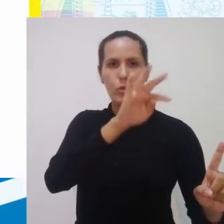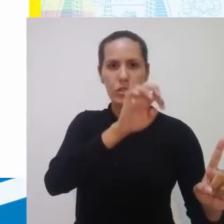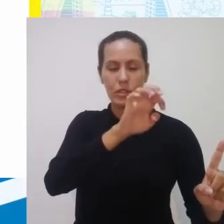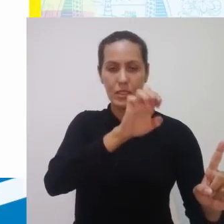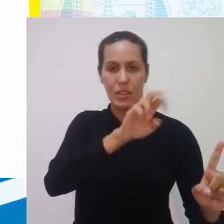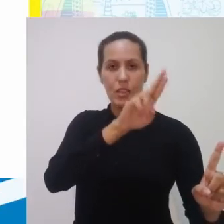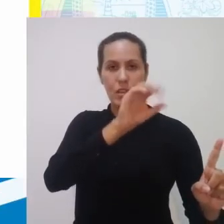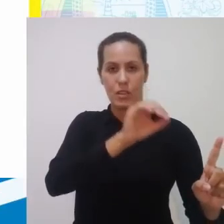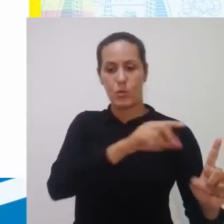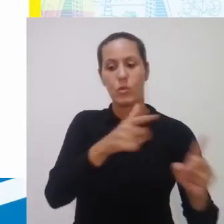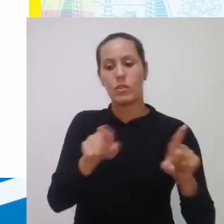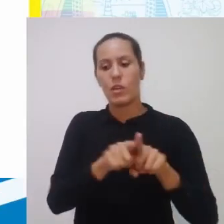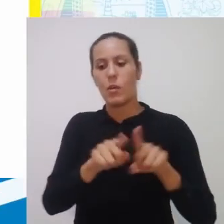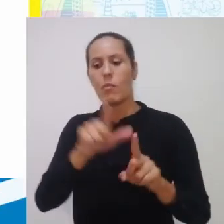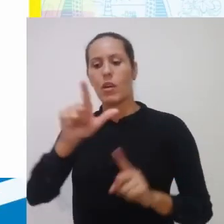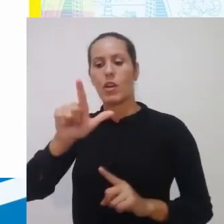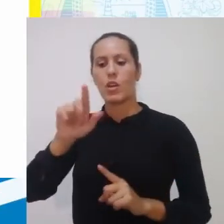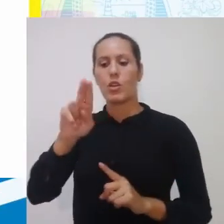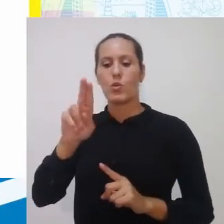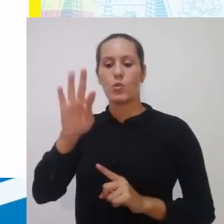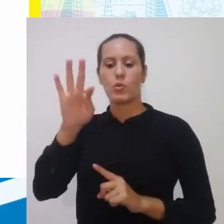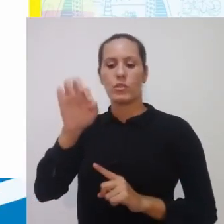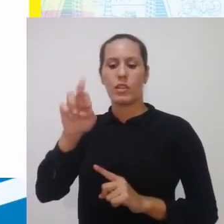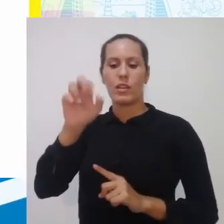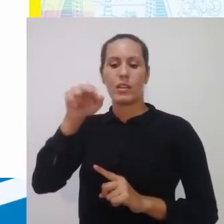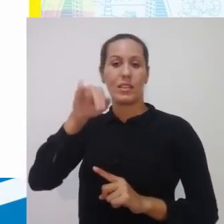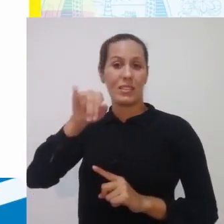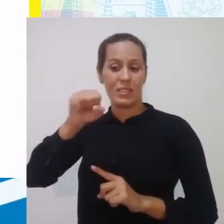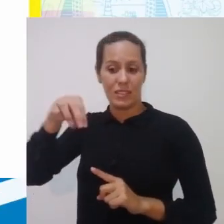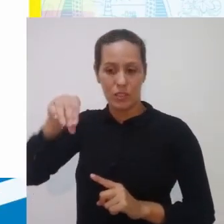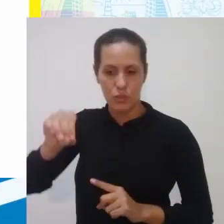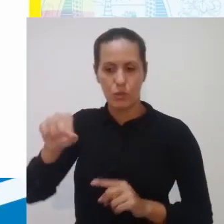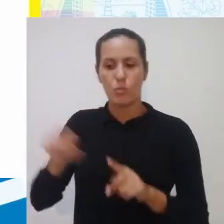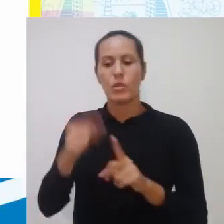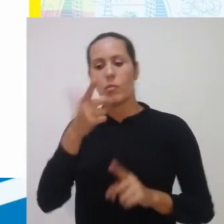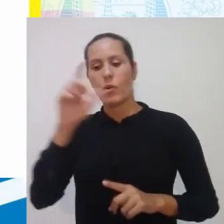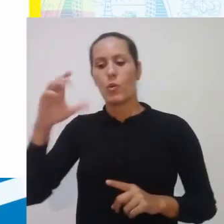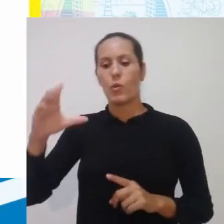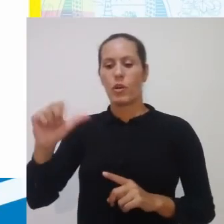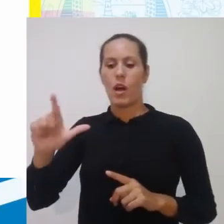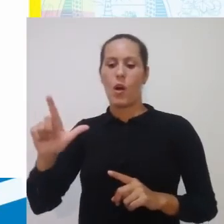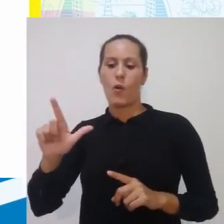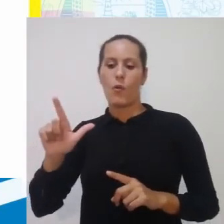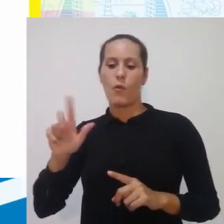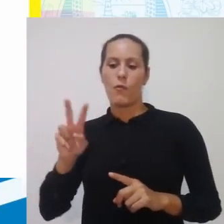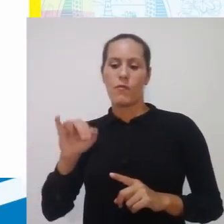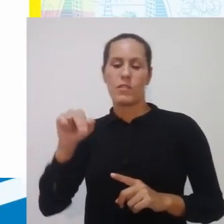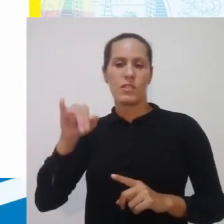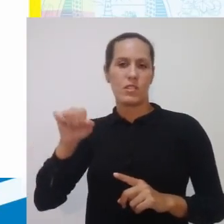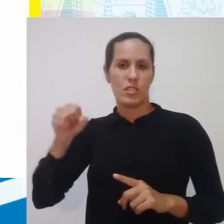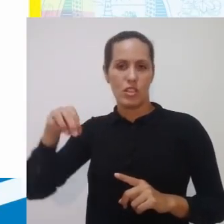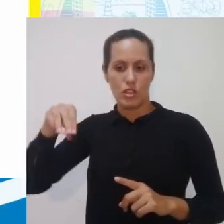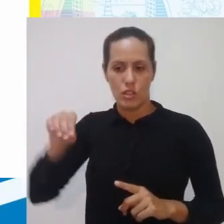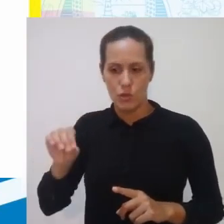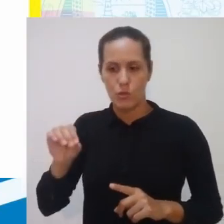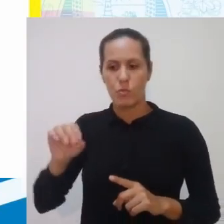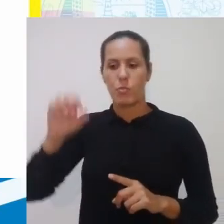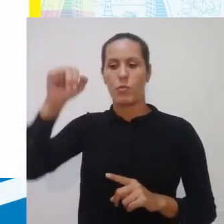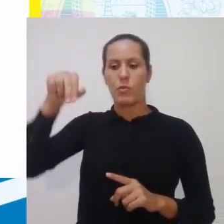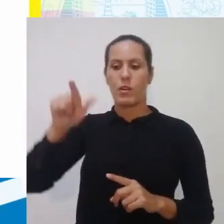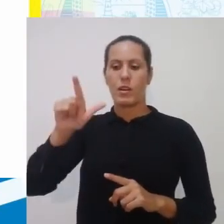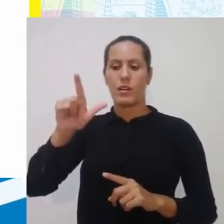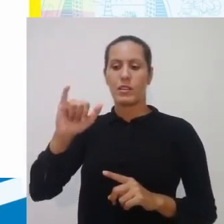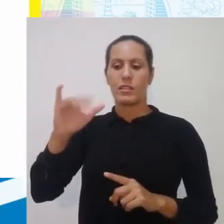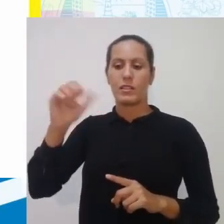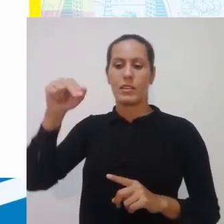a corrente que foi criada a partir das ideias do Martinho Lutero. Calvinismo, que foi outra corrente que também surgiu durante a Reforma.